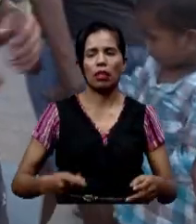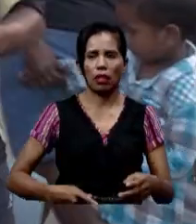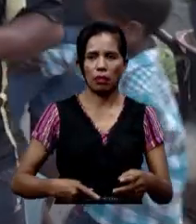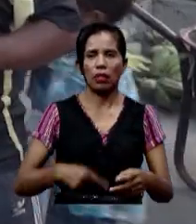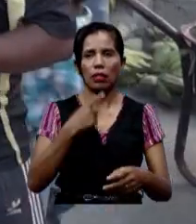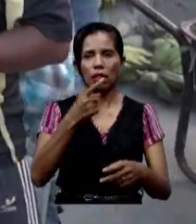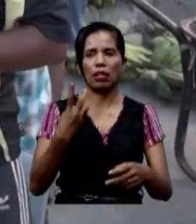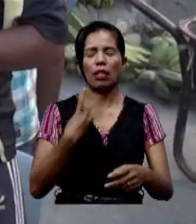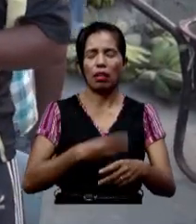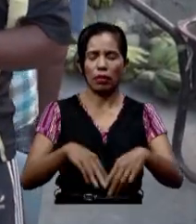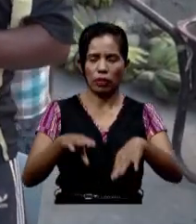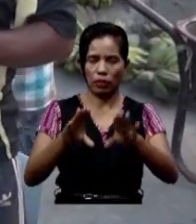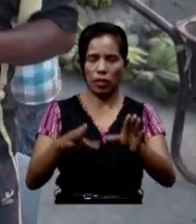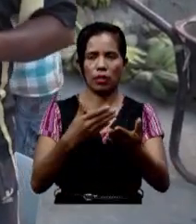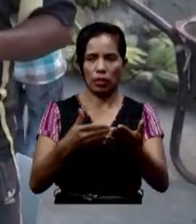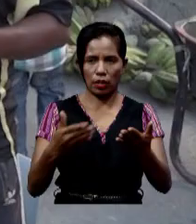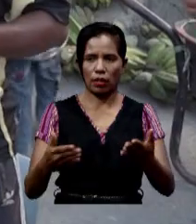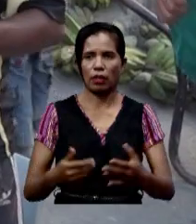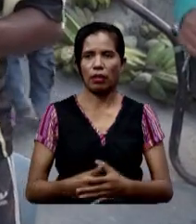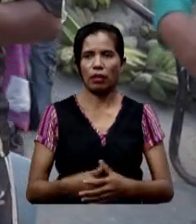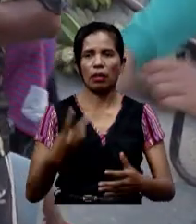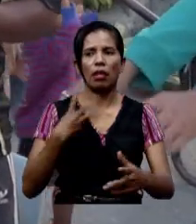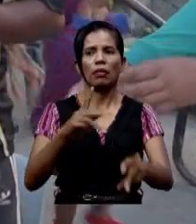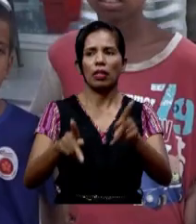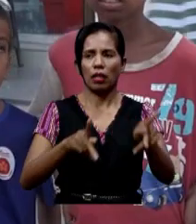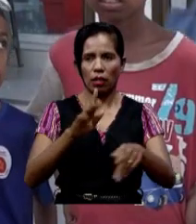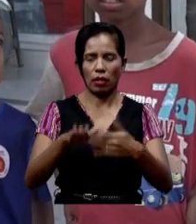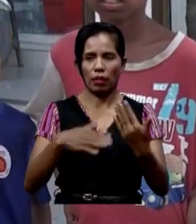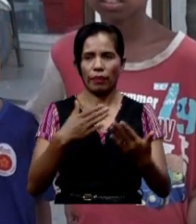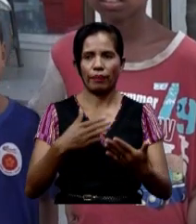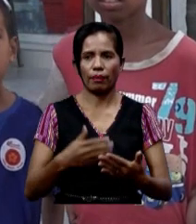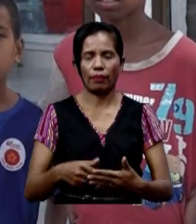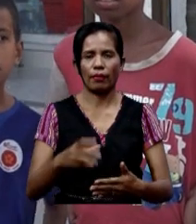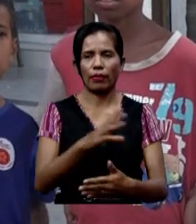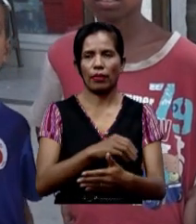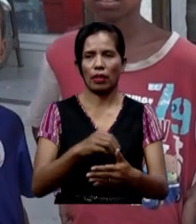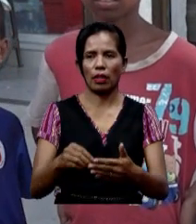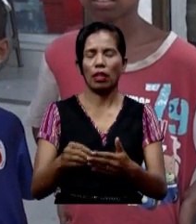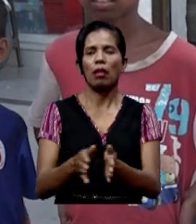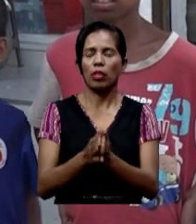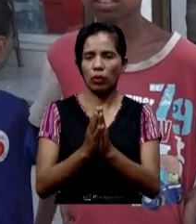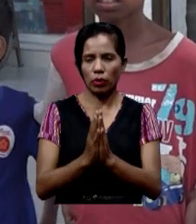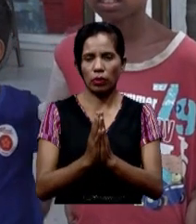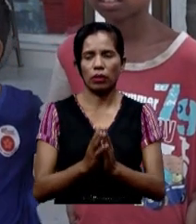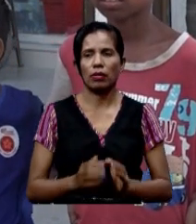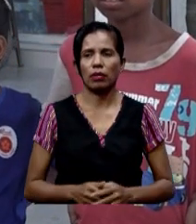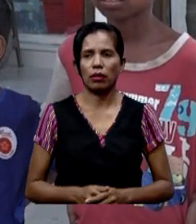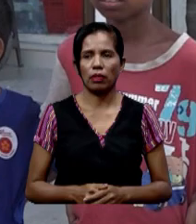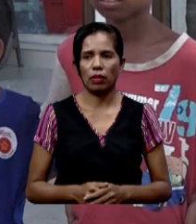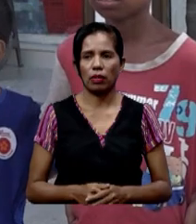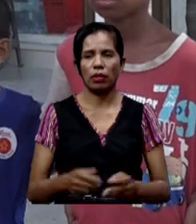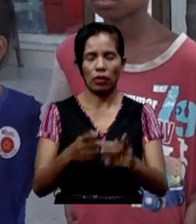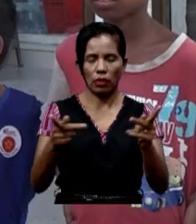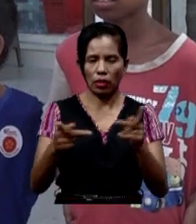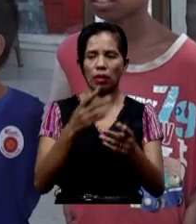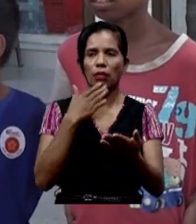ka dunia ami hatene ke halone sangne. Ami pobu le leo vendedor dalang nini ami husudet kata prepara fating nebe make si